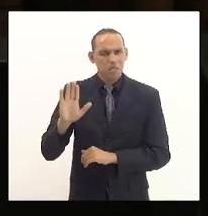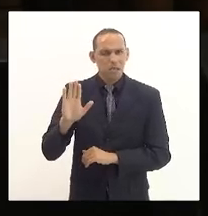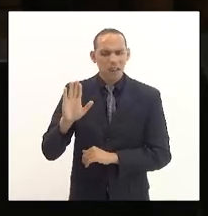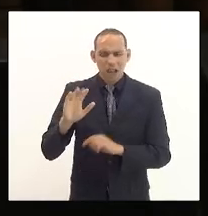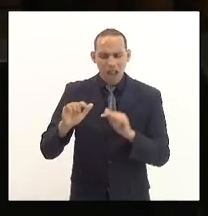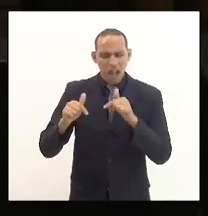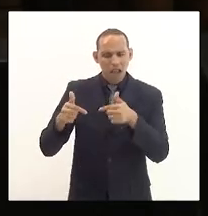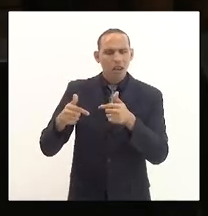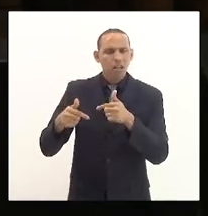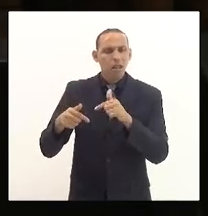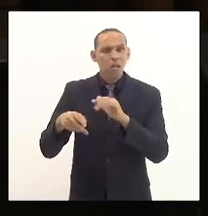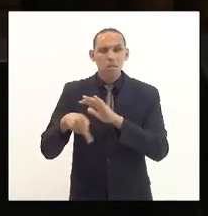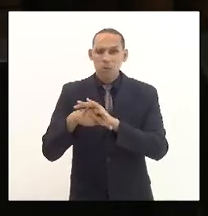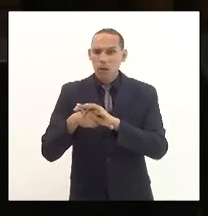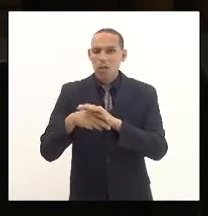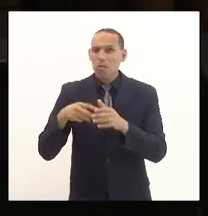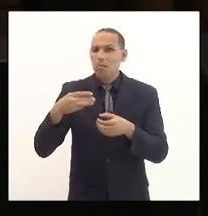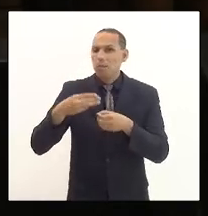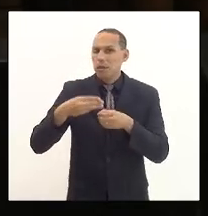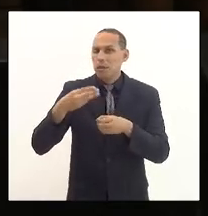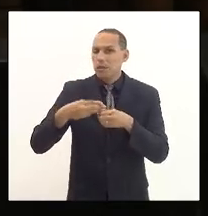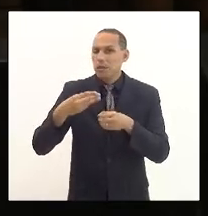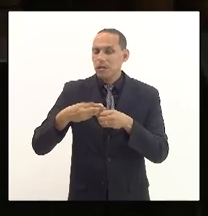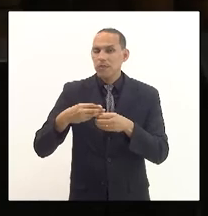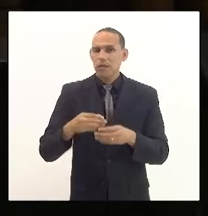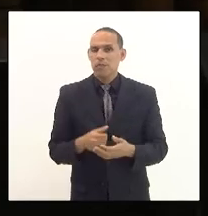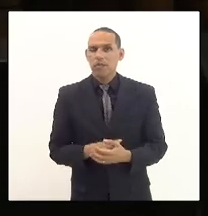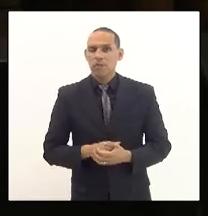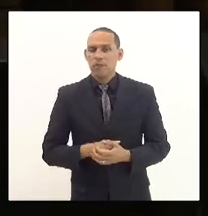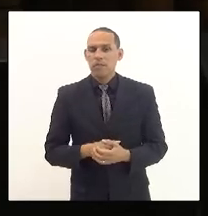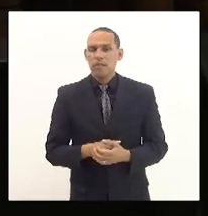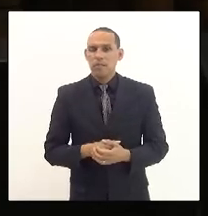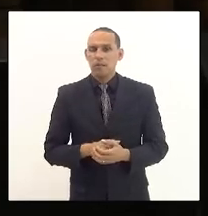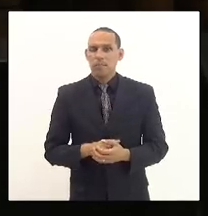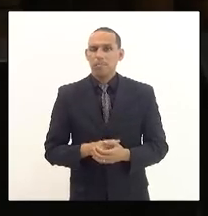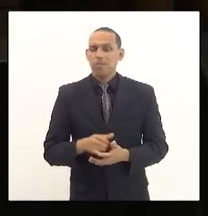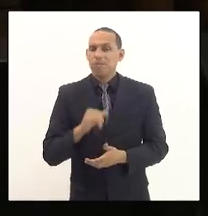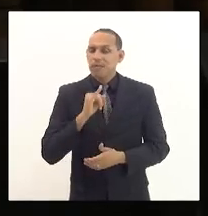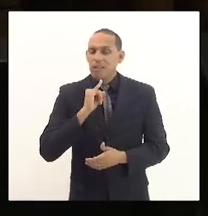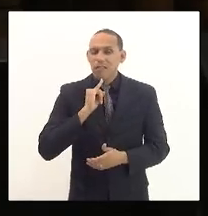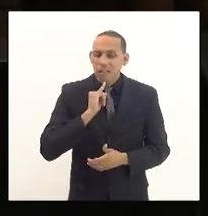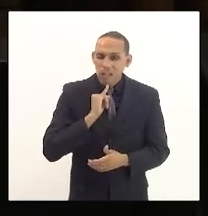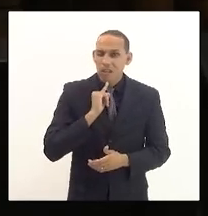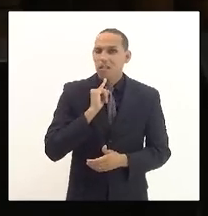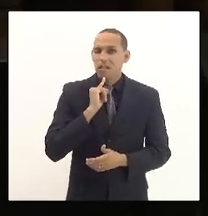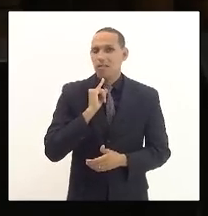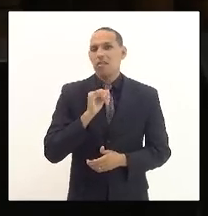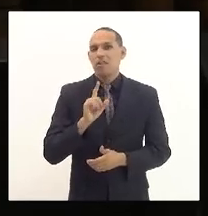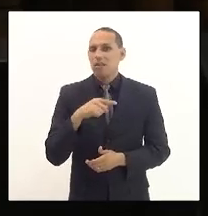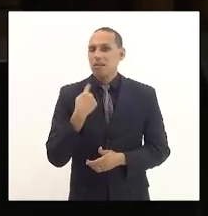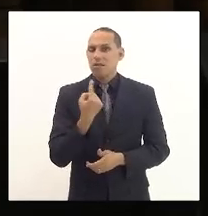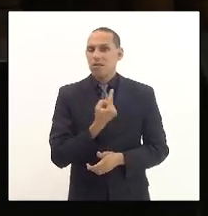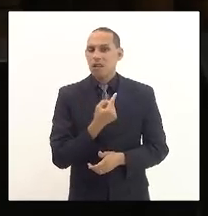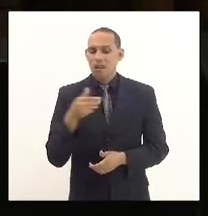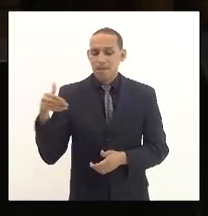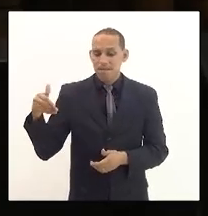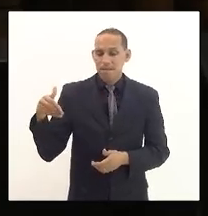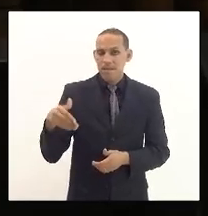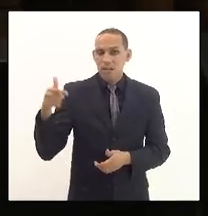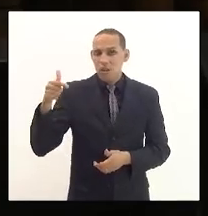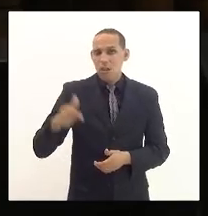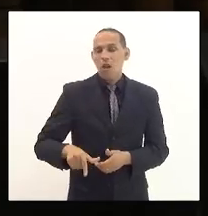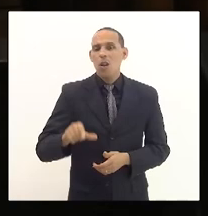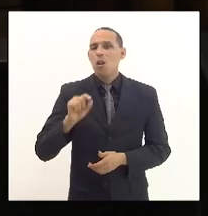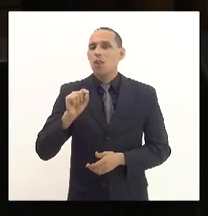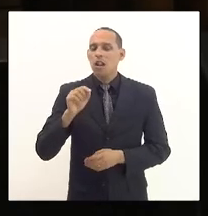dos Municípios e infelizmente a gente vem aqui novamente